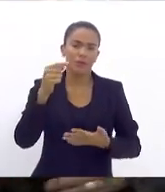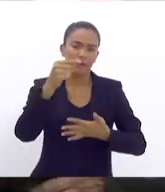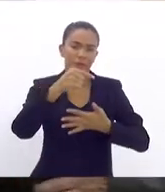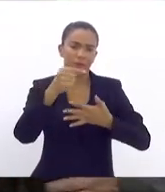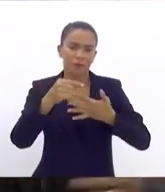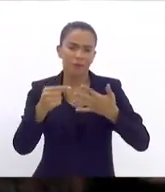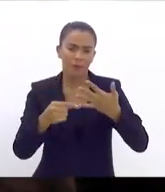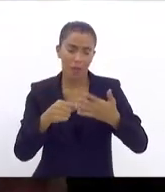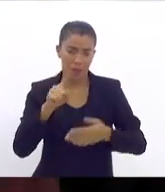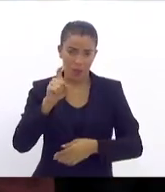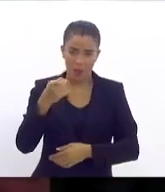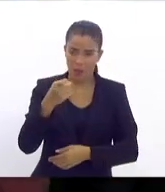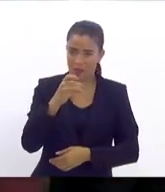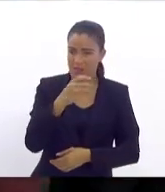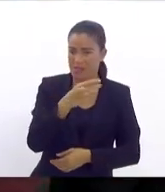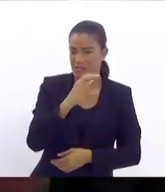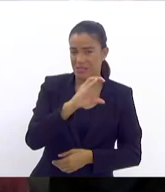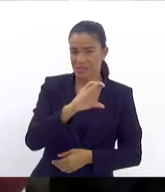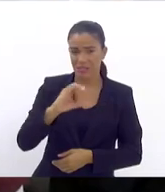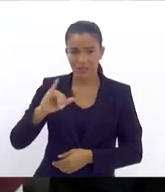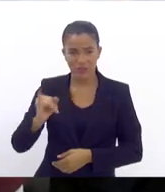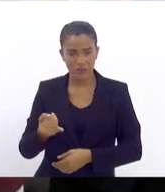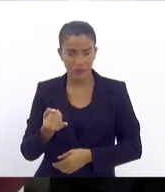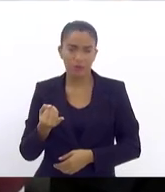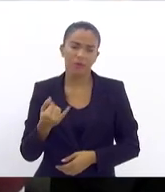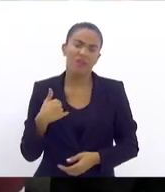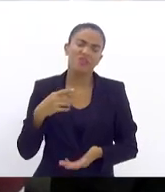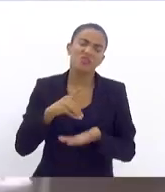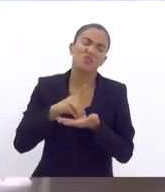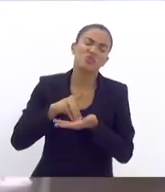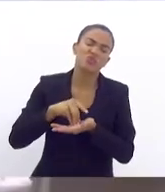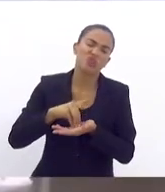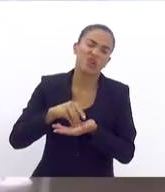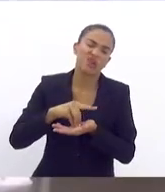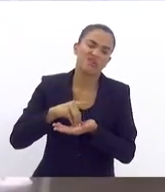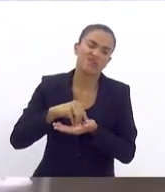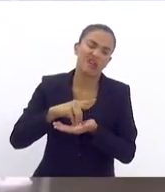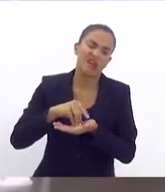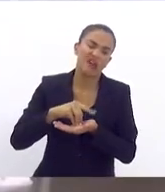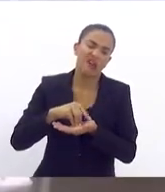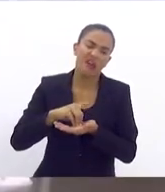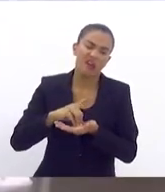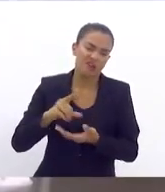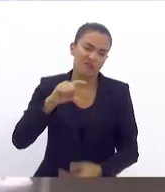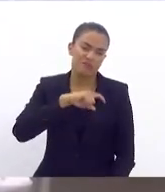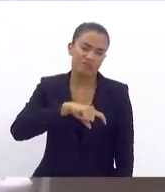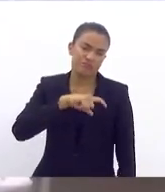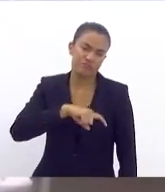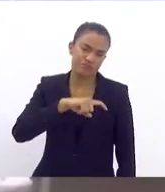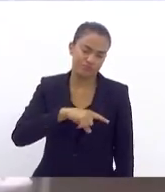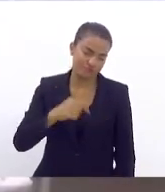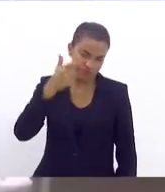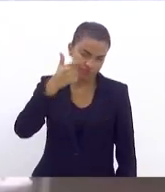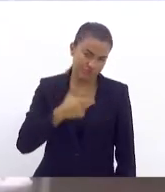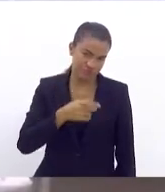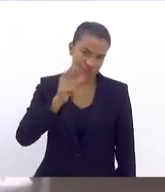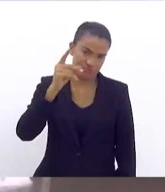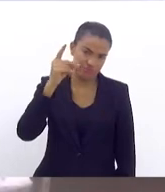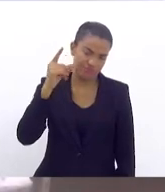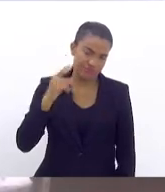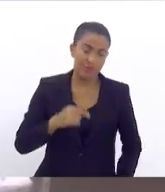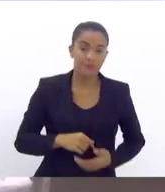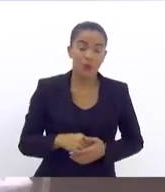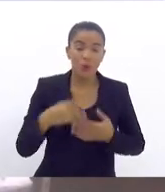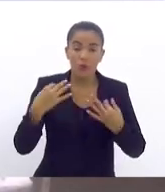resolução. Eu era da CCJ 30 anos atrás, sou um tiranossauro rex de carteirinha. Mas o que é certo,